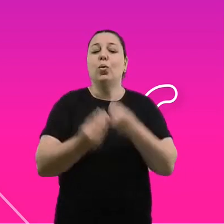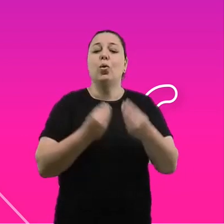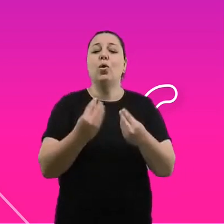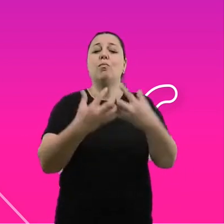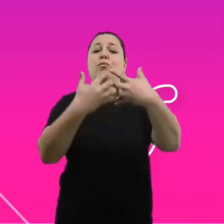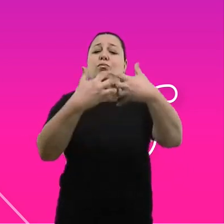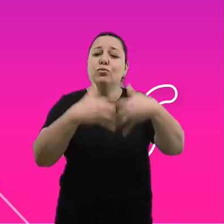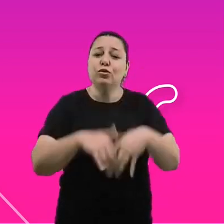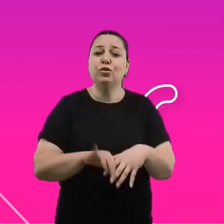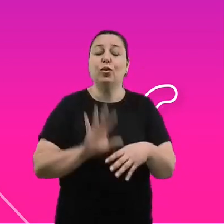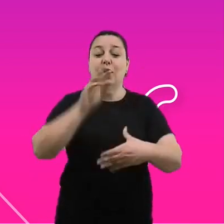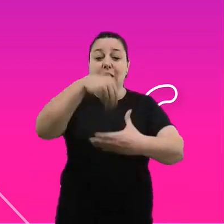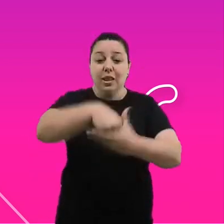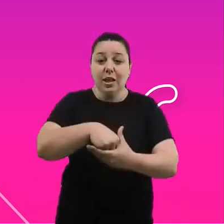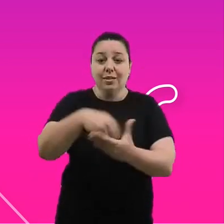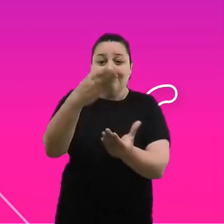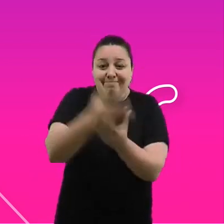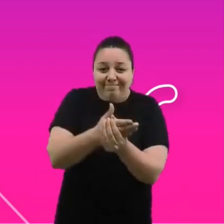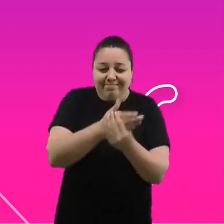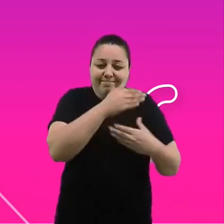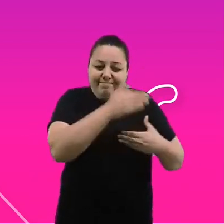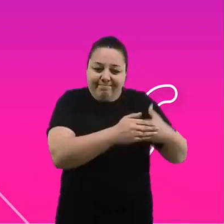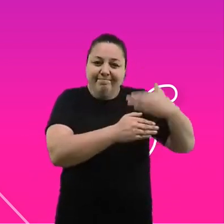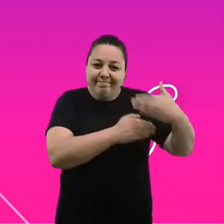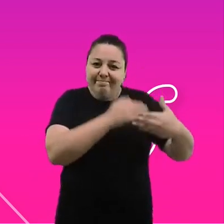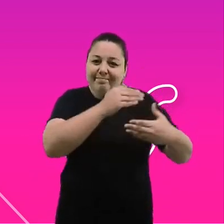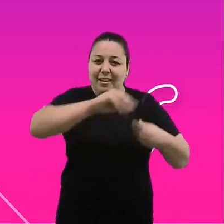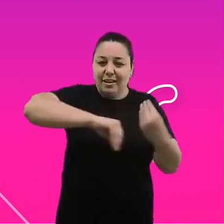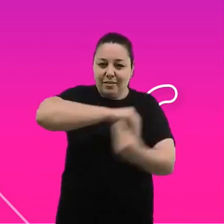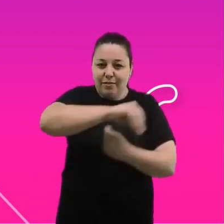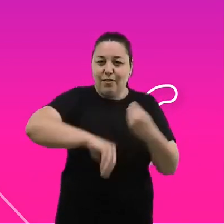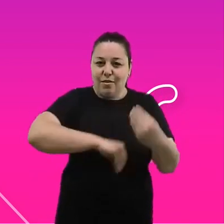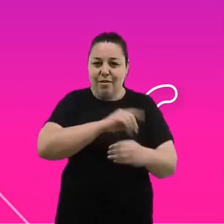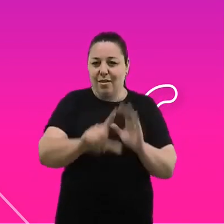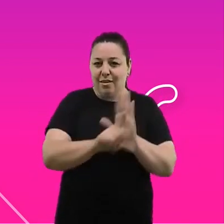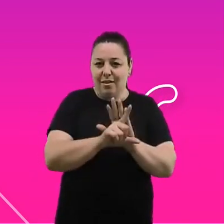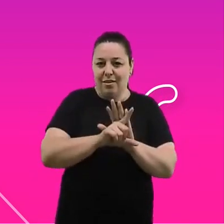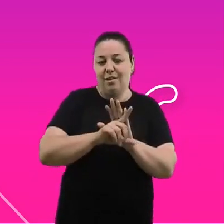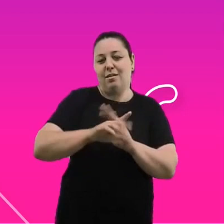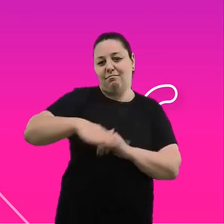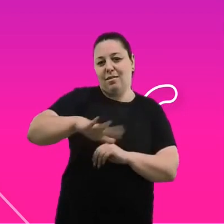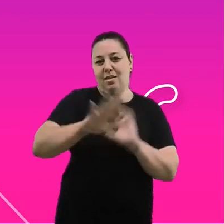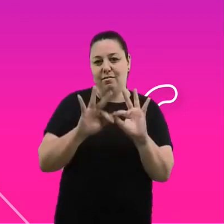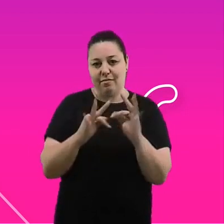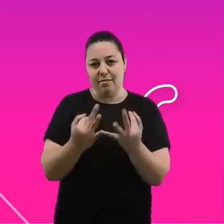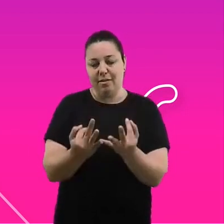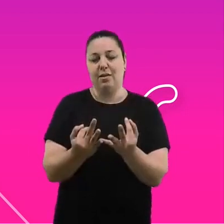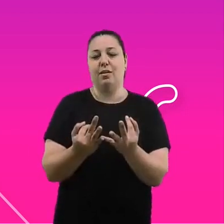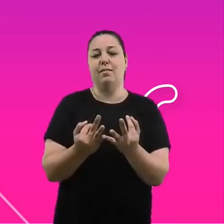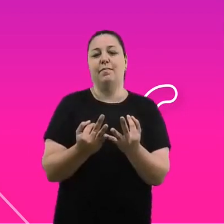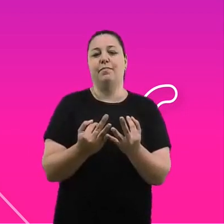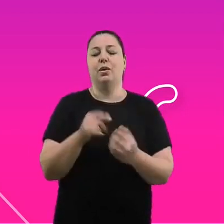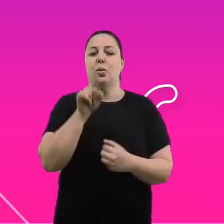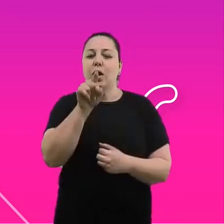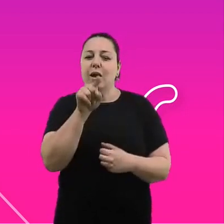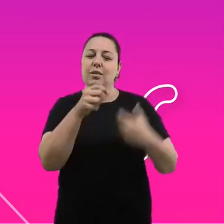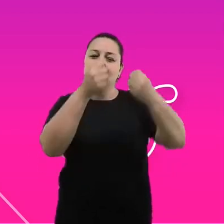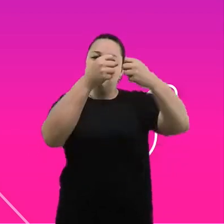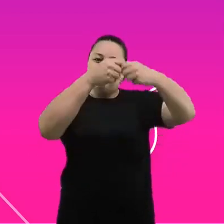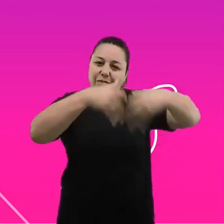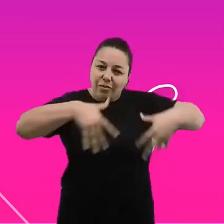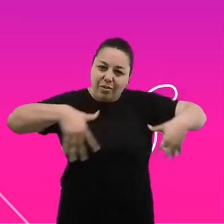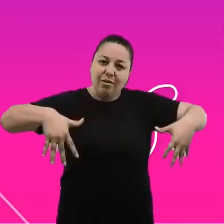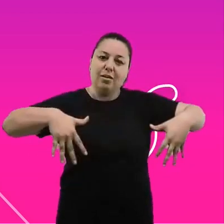de uma ação que envolve a destituição do poder familiar, e que gerou, finalmente, esse painel, né, que é o programa